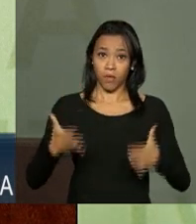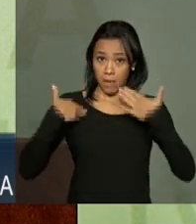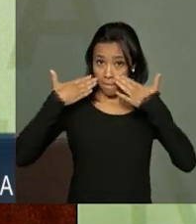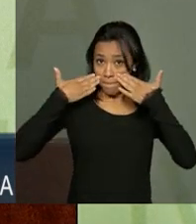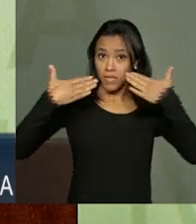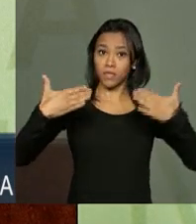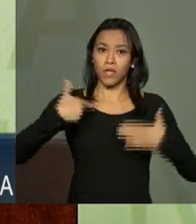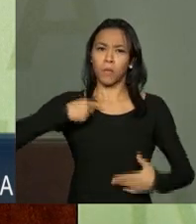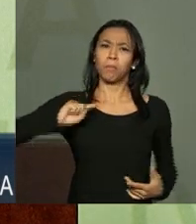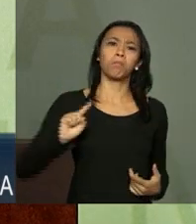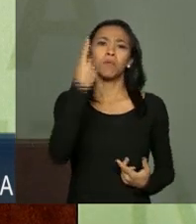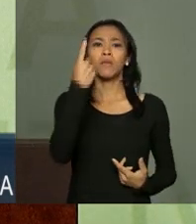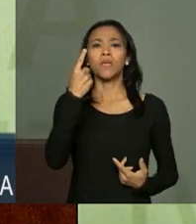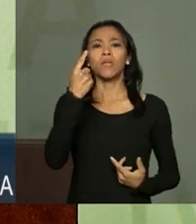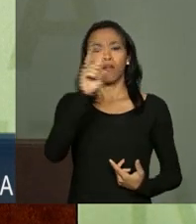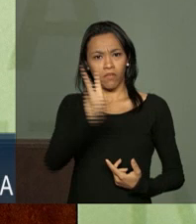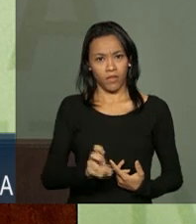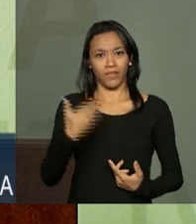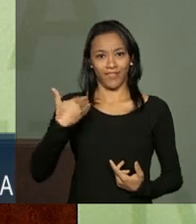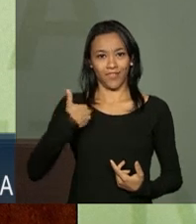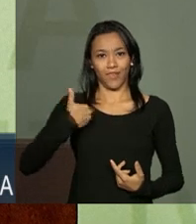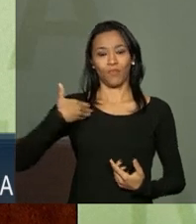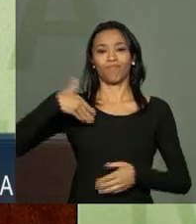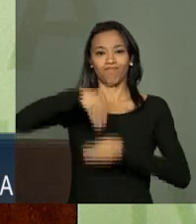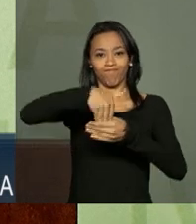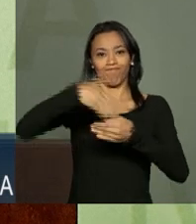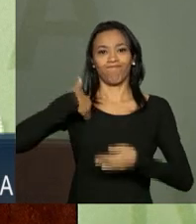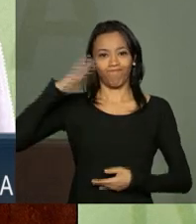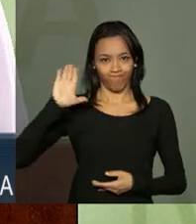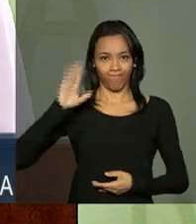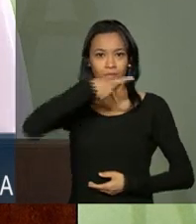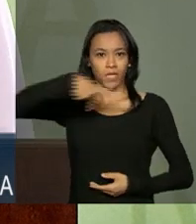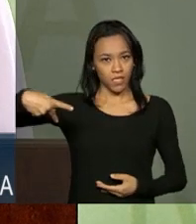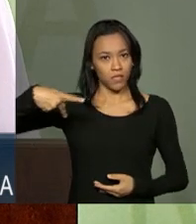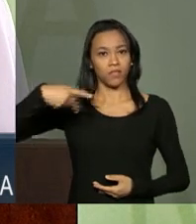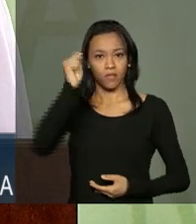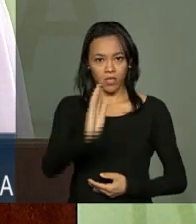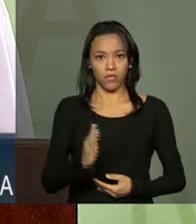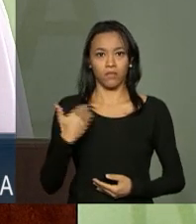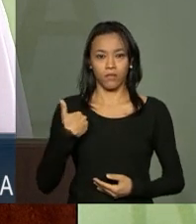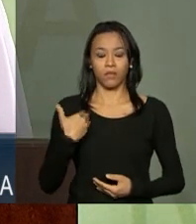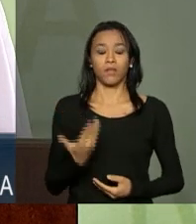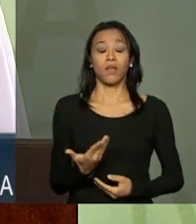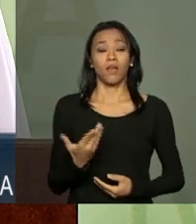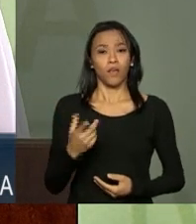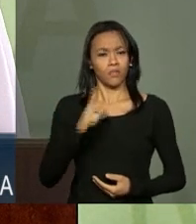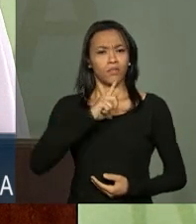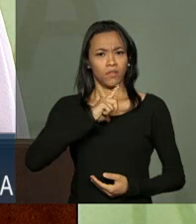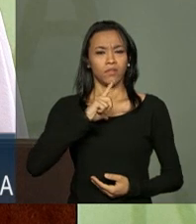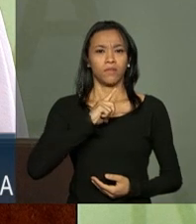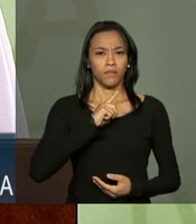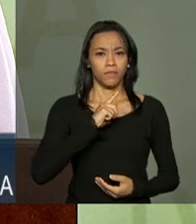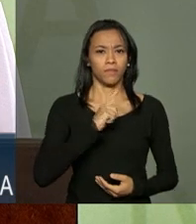pela primeira vez à sociedade brasileira como candidata à presidência da República, eu tenho